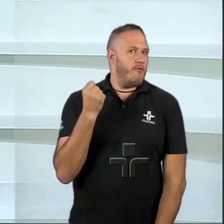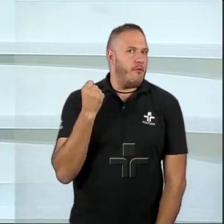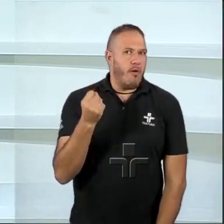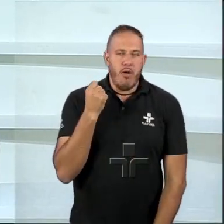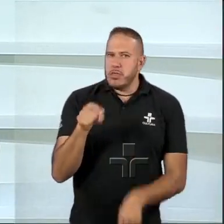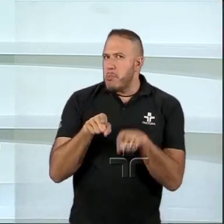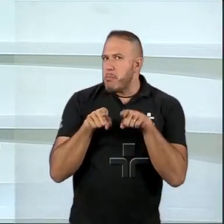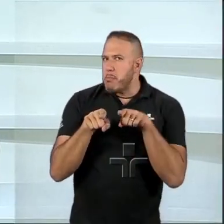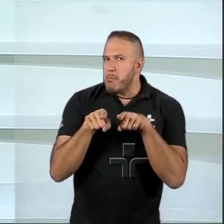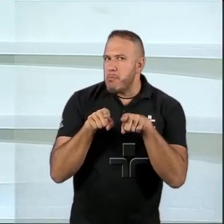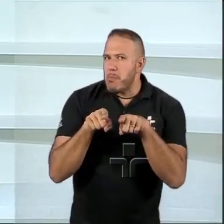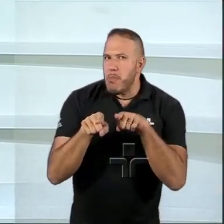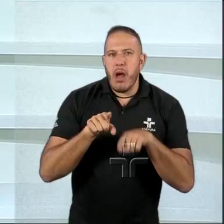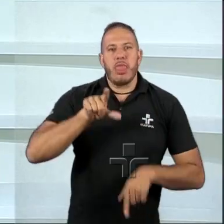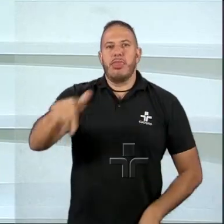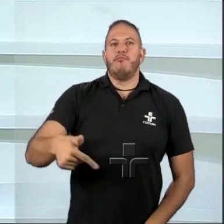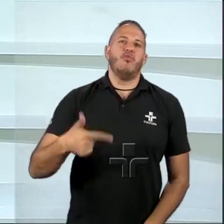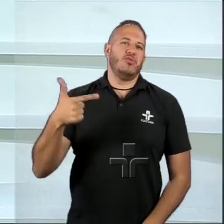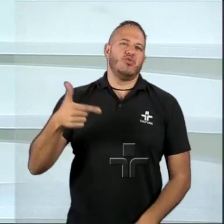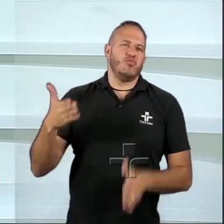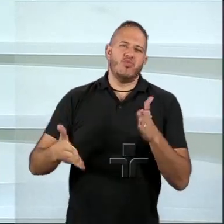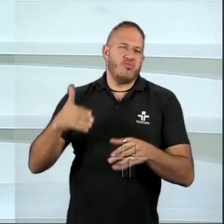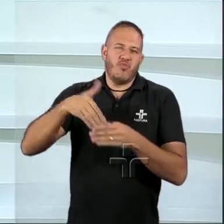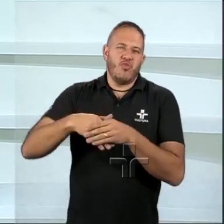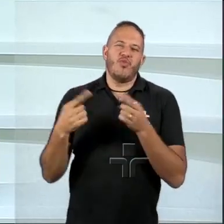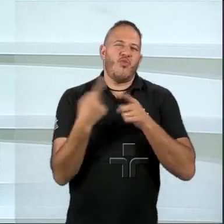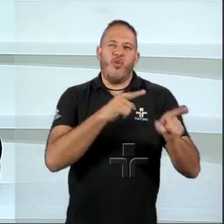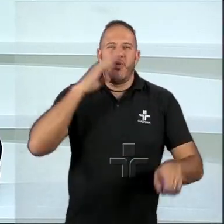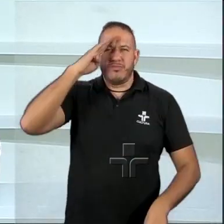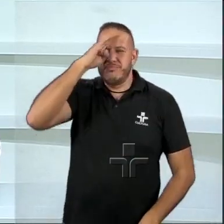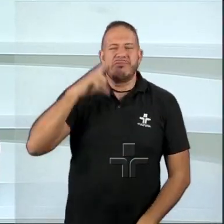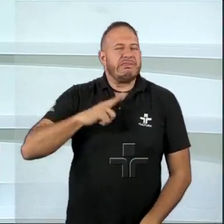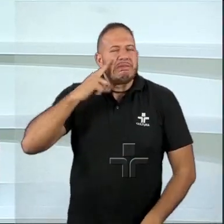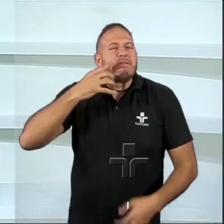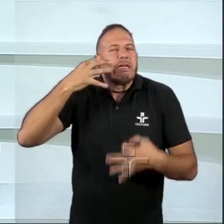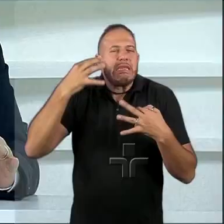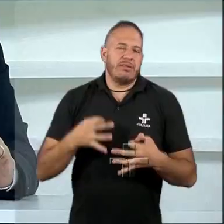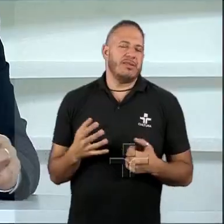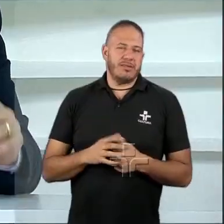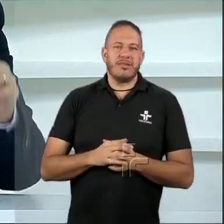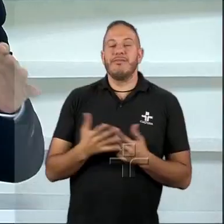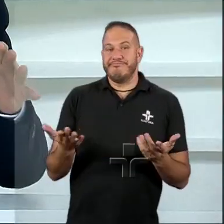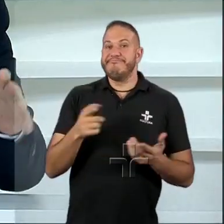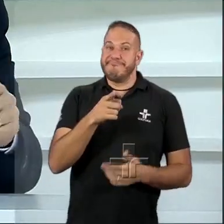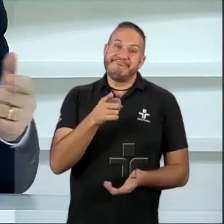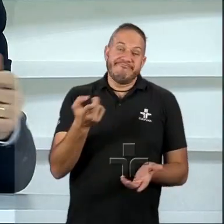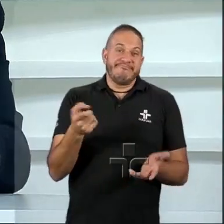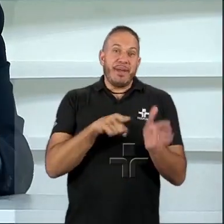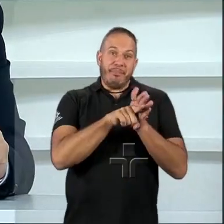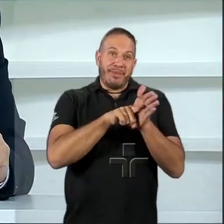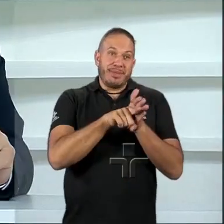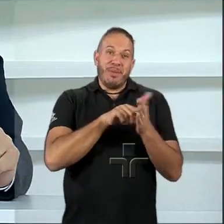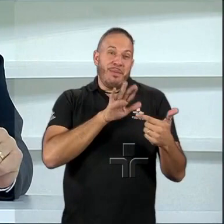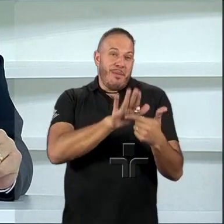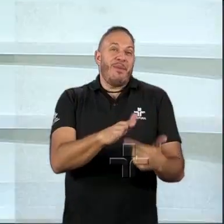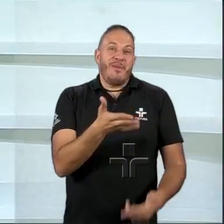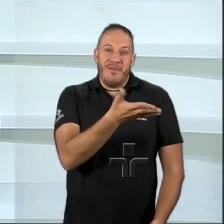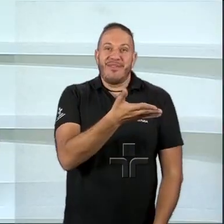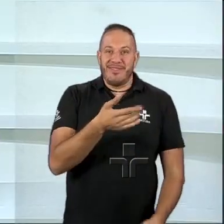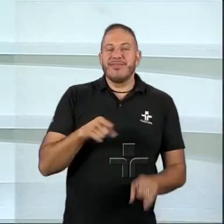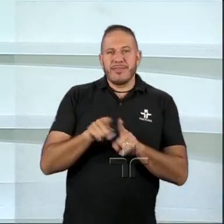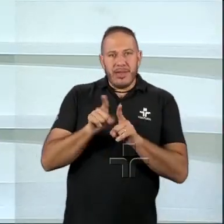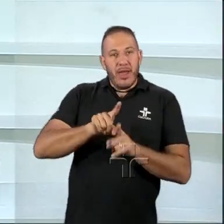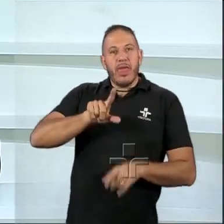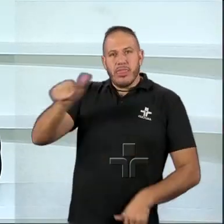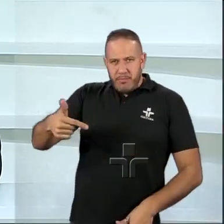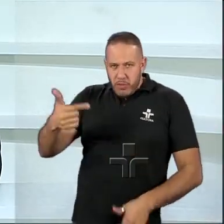segundo turno contra Bolsonaro. Eu não vejo nenhuma dúvida quanto a isso. Até as pesquisas me mostravam. Mostravam isso e mostram, inclusive, que no segundo